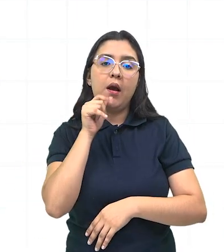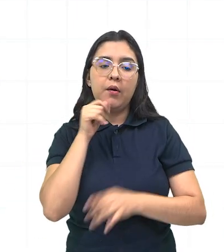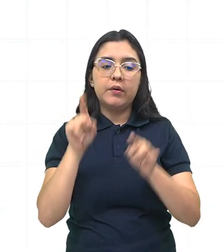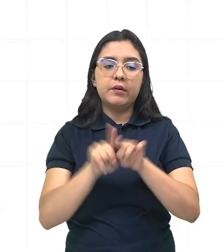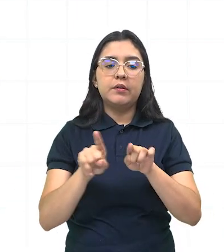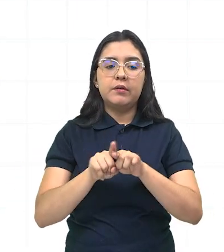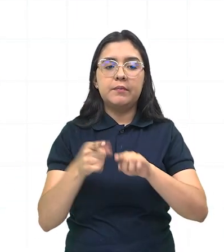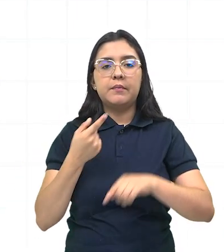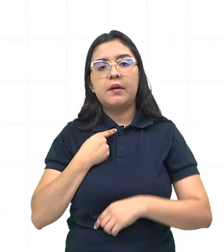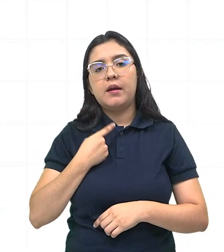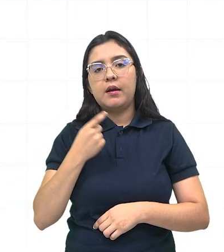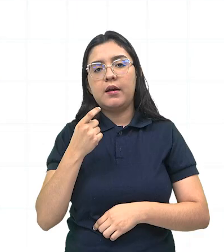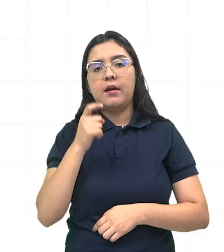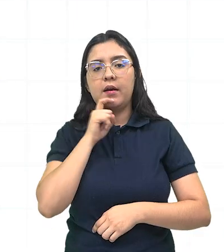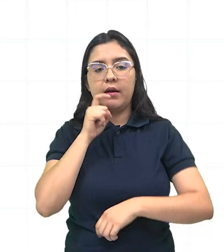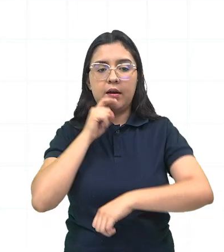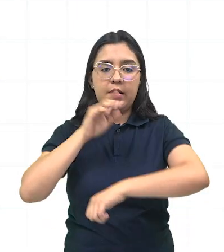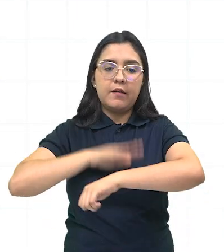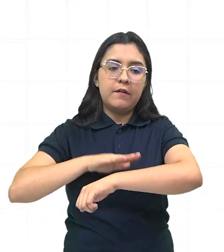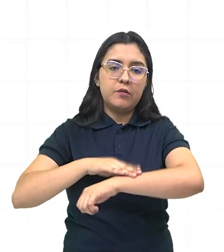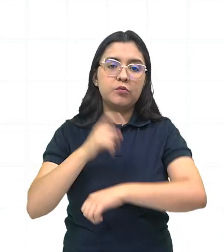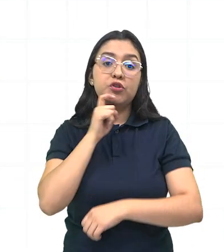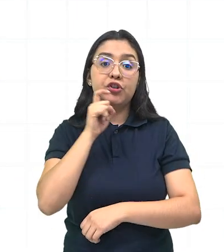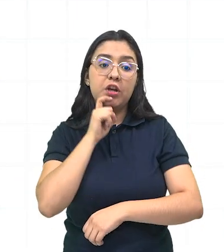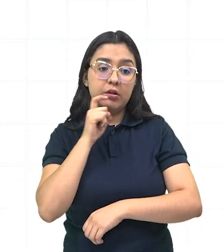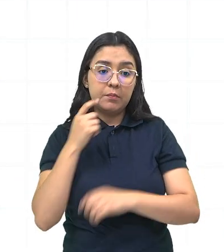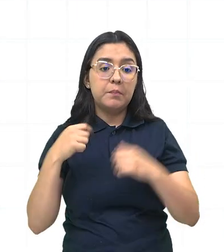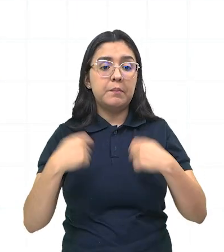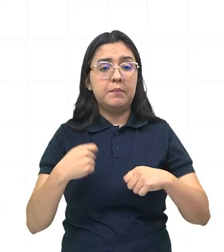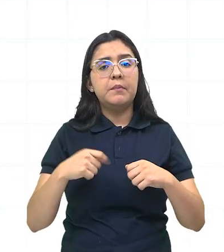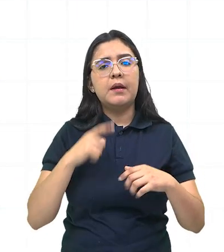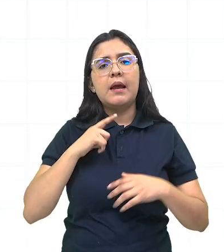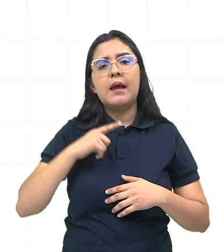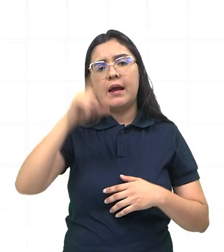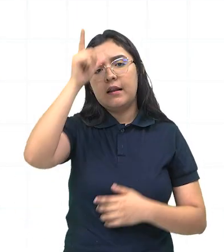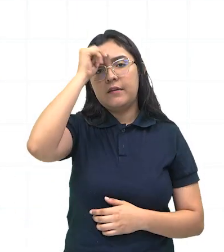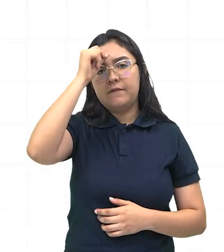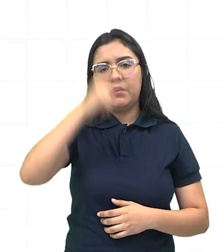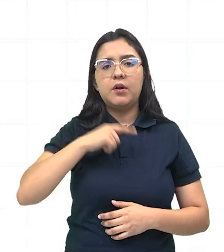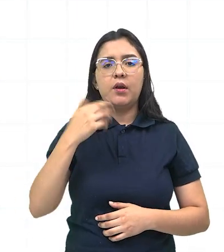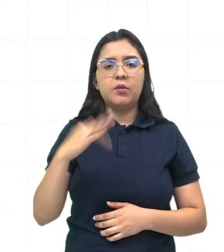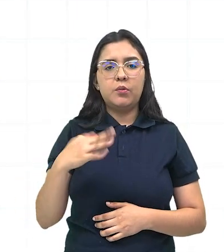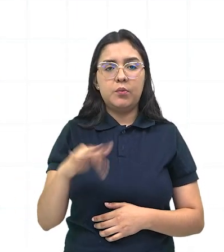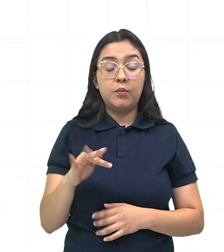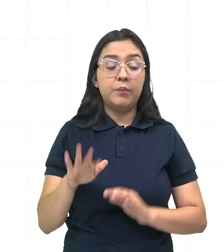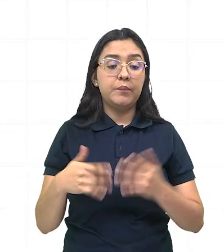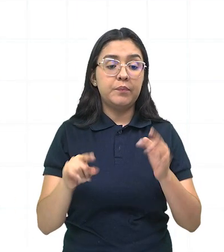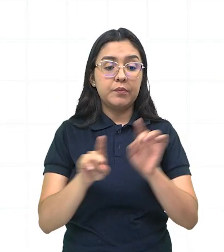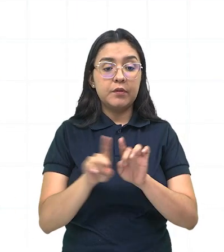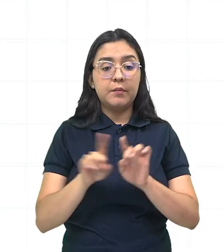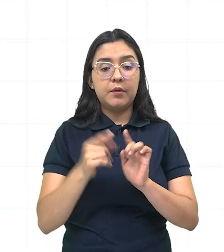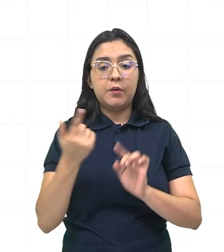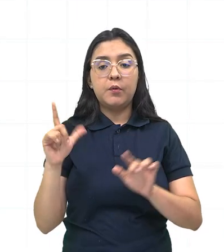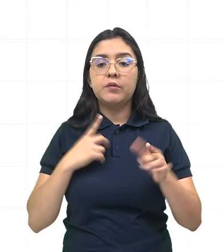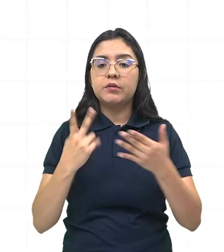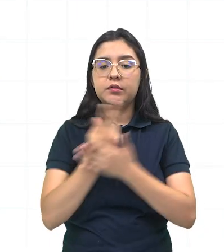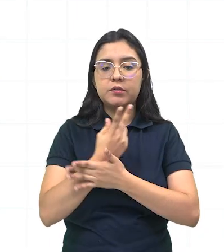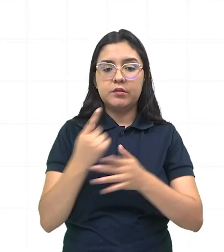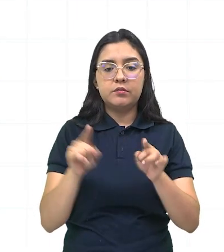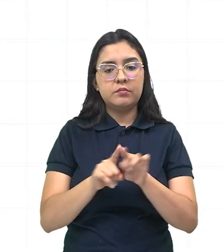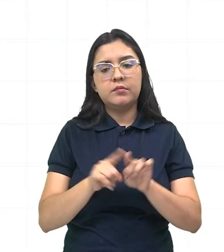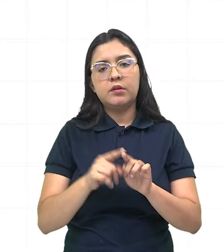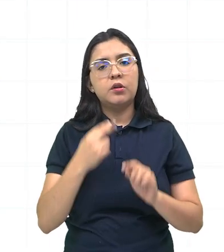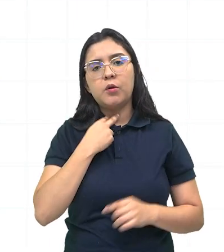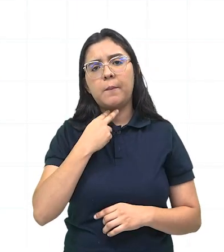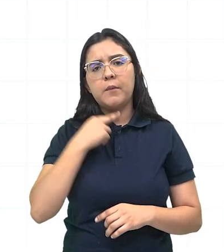fazer compressas frias com água ou gelo aliviam a dor na maioria dos casos. Assim como nos outros acidentes, não